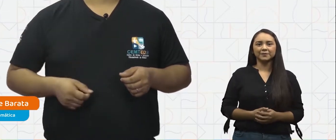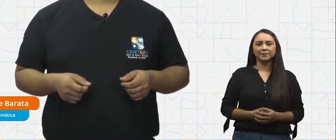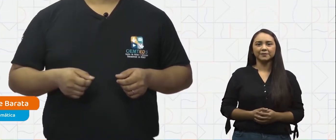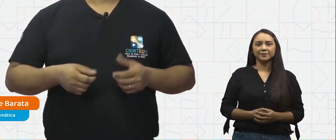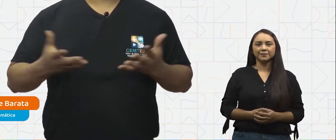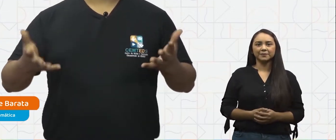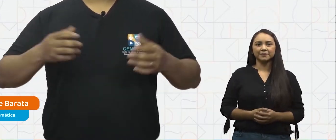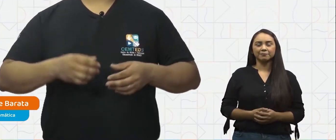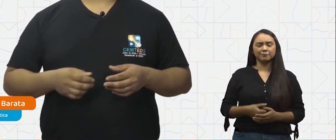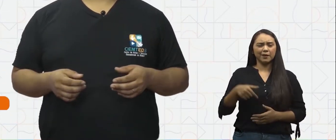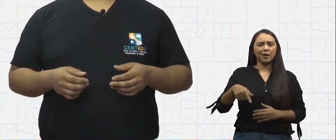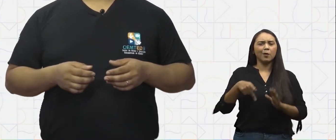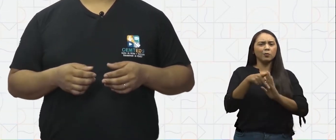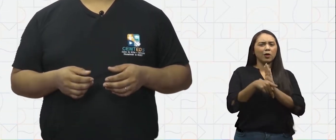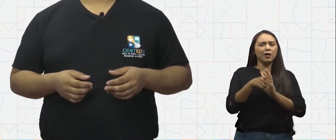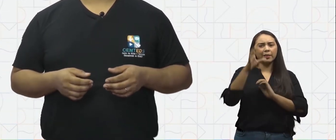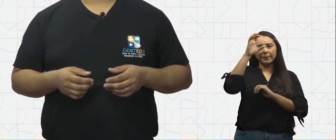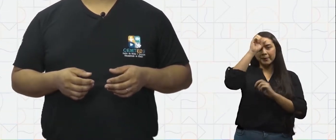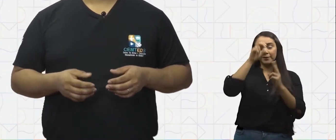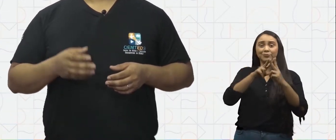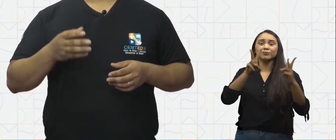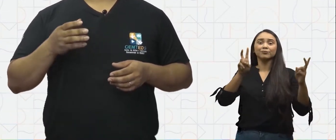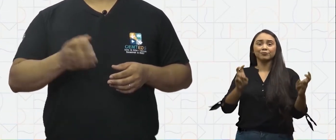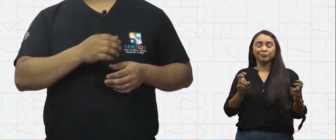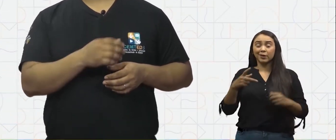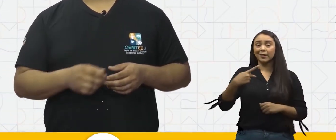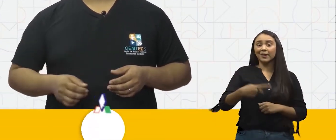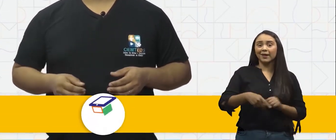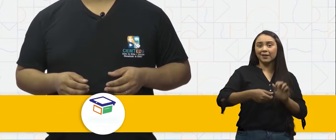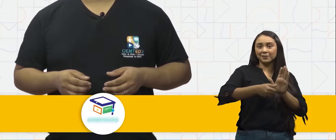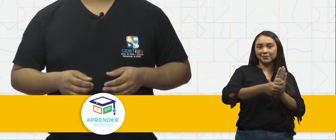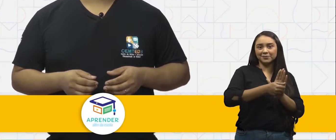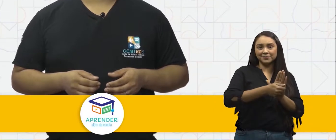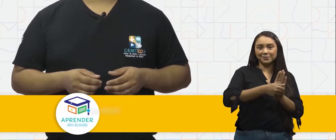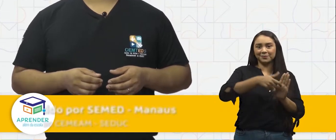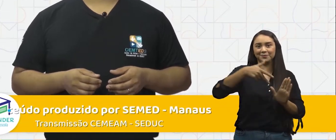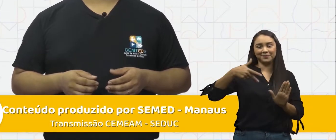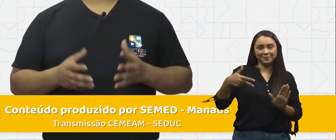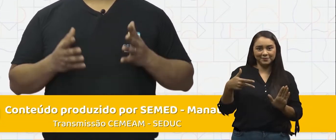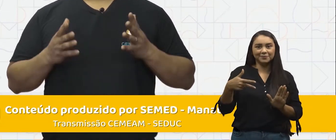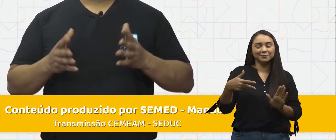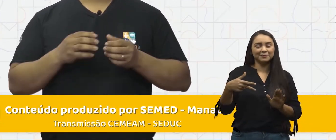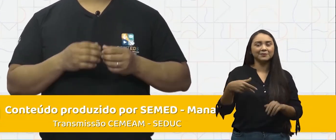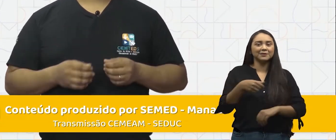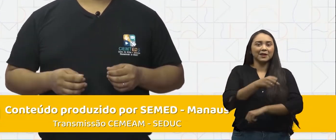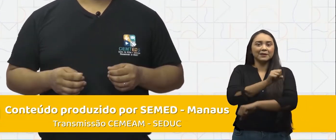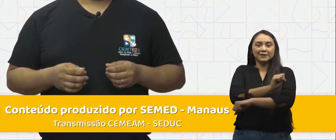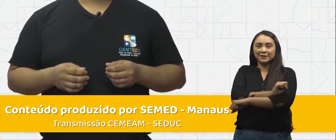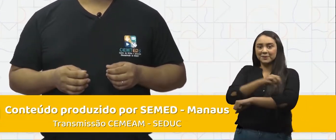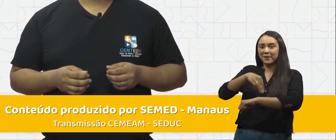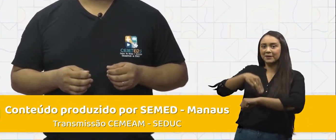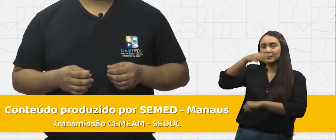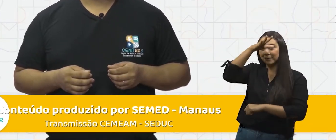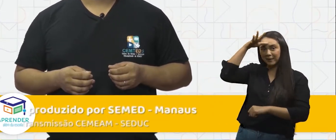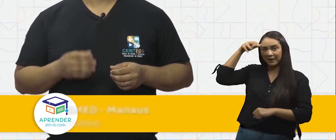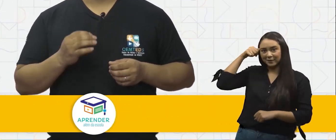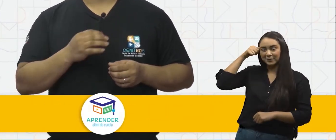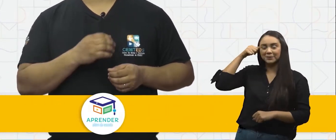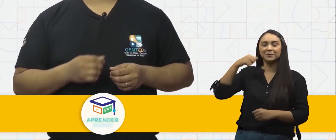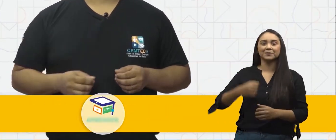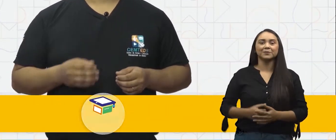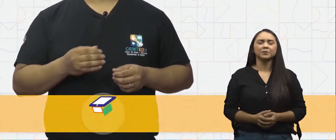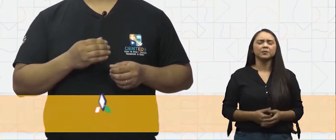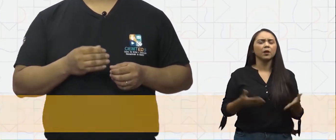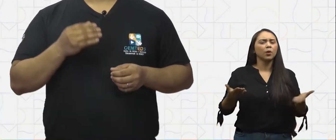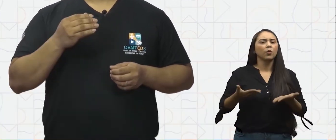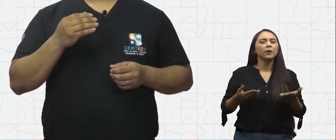este. E este é o projeto Aprender Além da Escola do Centro de Mídias e Tecnologias Educacionais da CEMED,